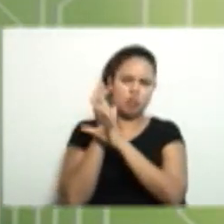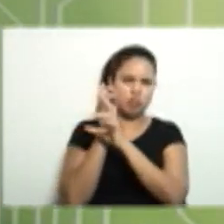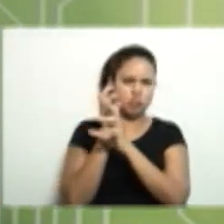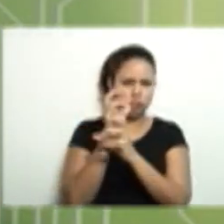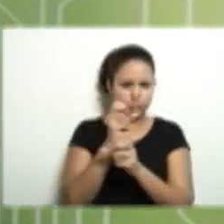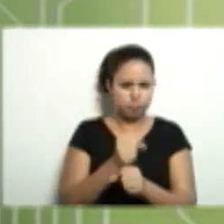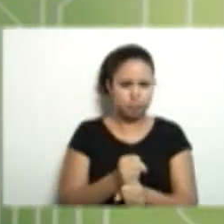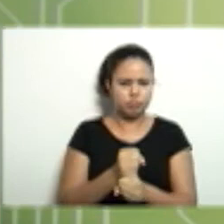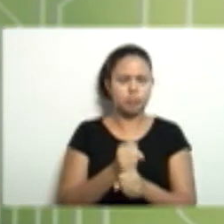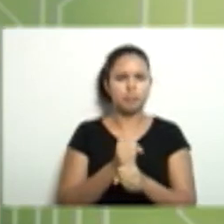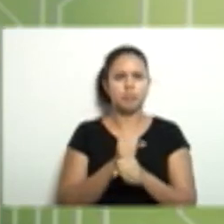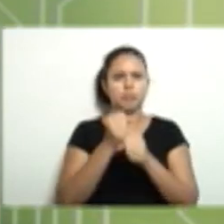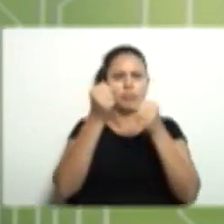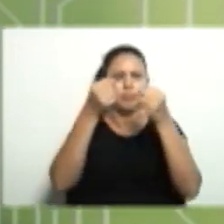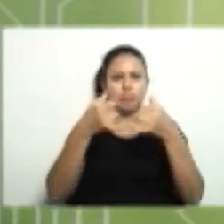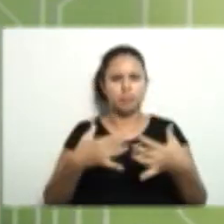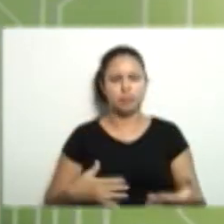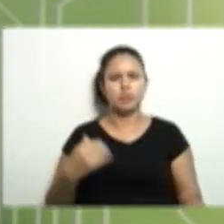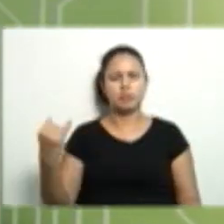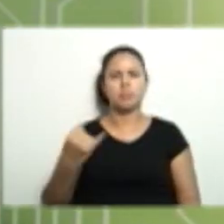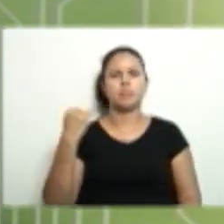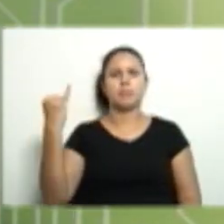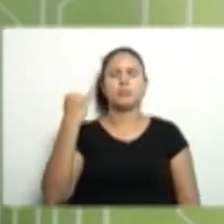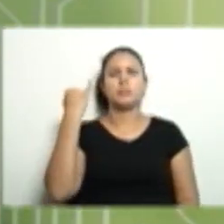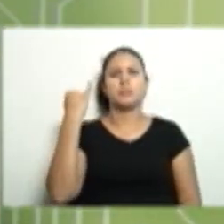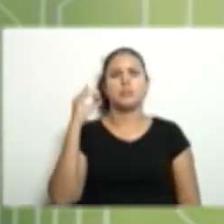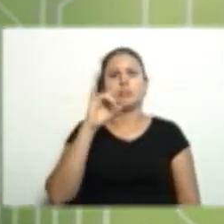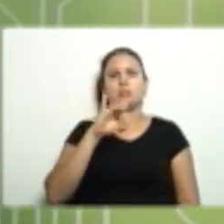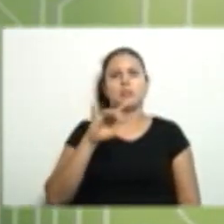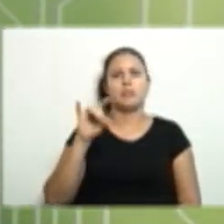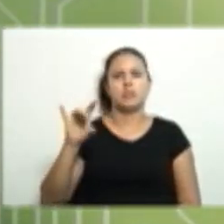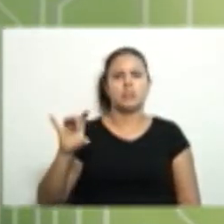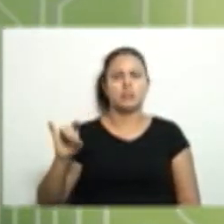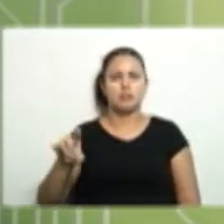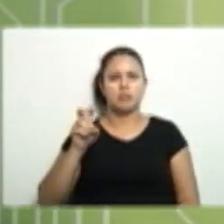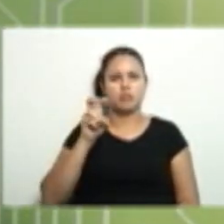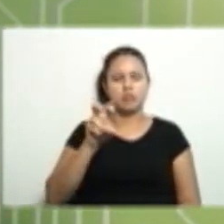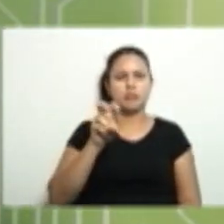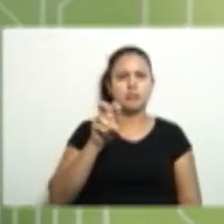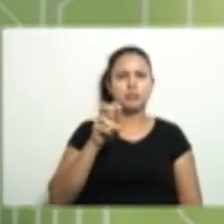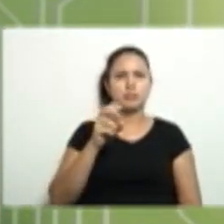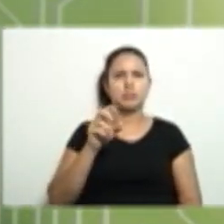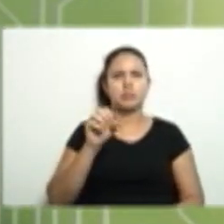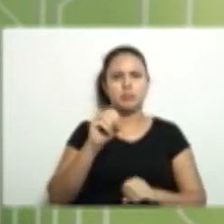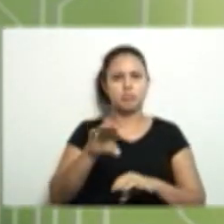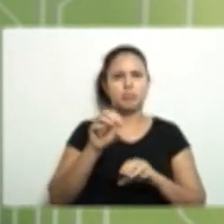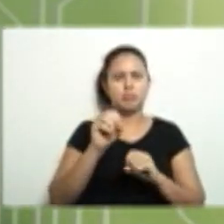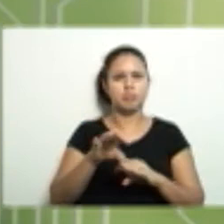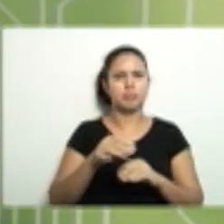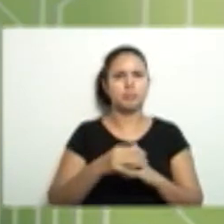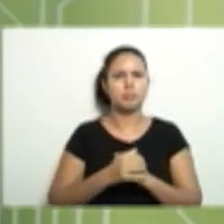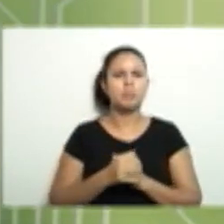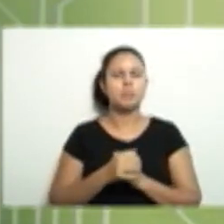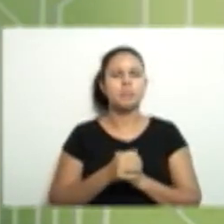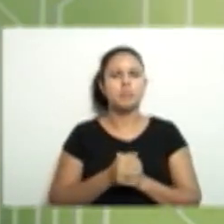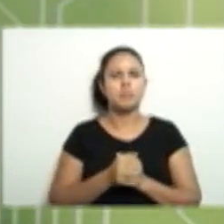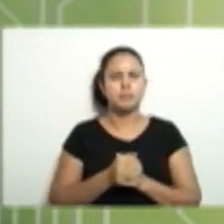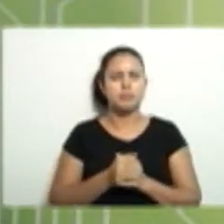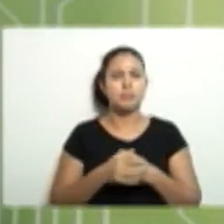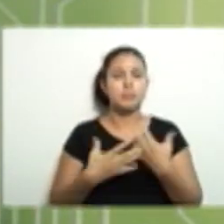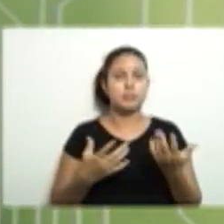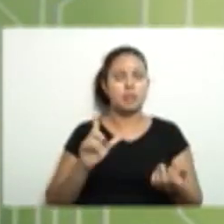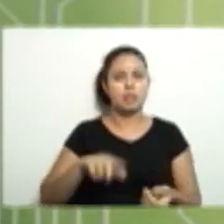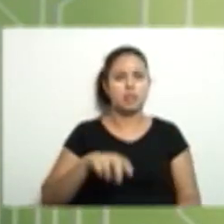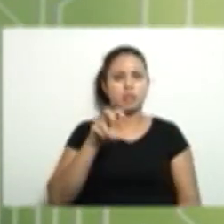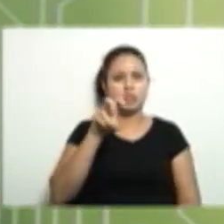ser o essencial, o mais importante de cada uma das 5 aulas. A gente vai ter uma lembrancinha do que foi feito em cada uma dessas aulas. E são 50